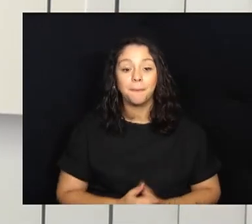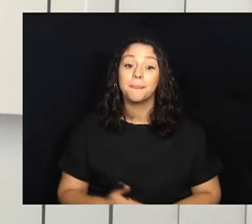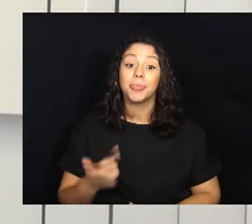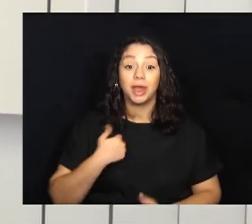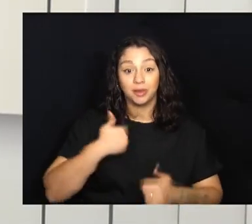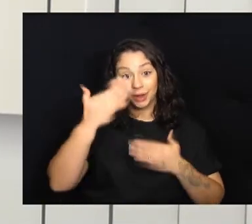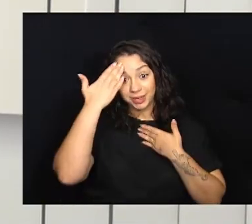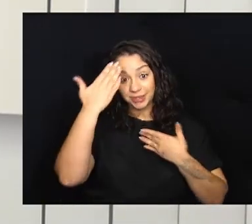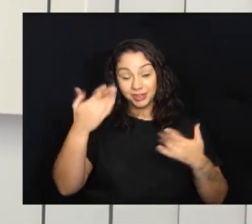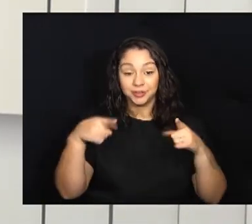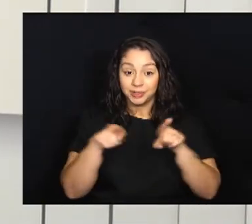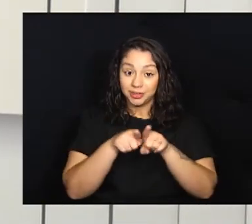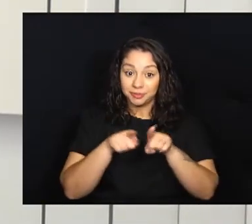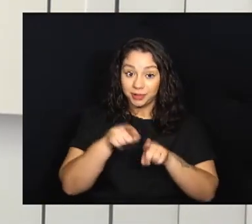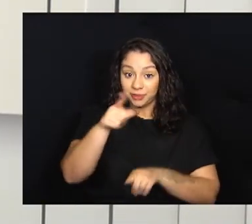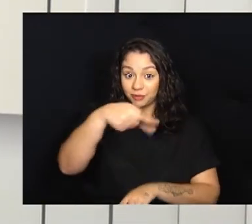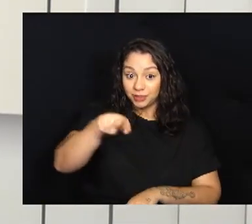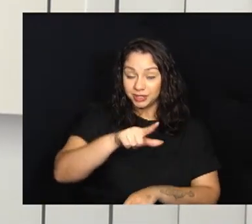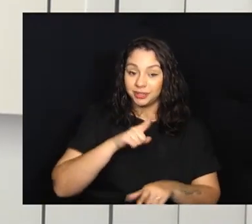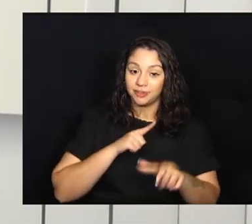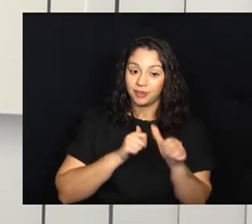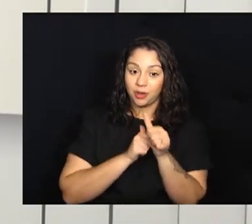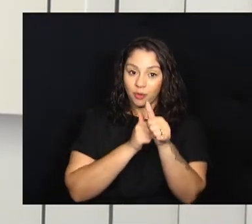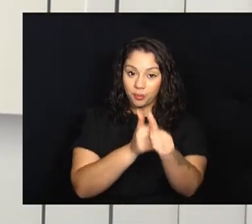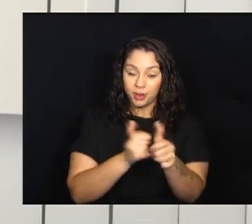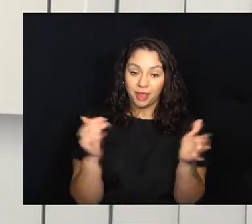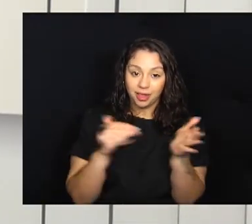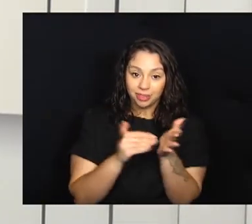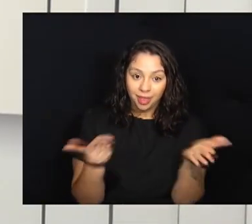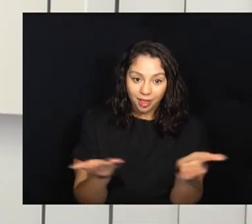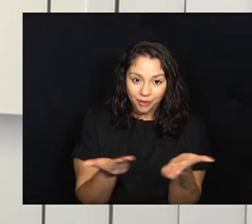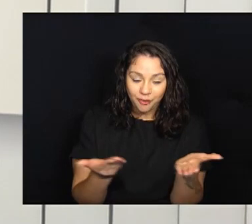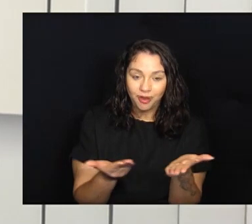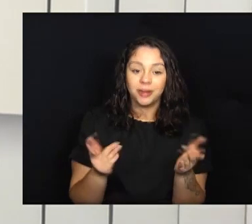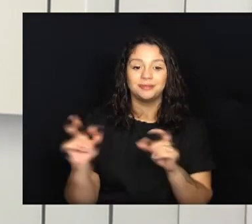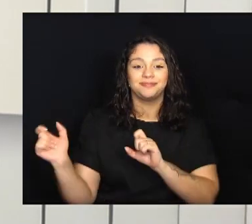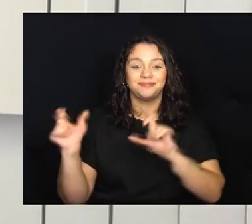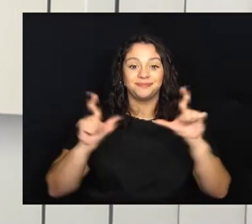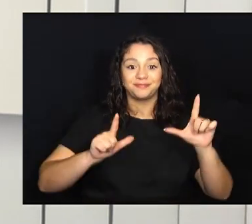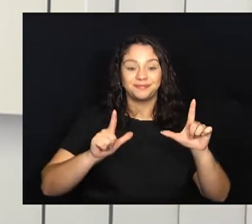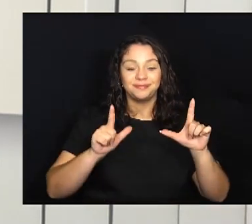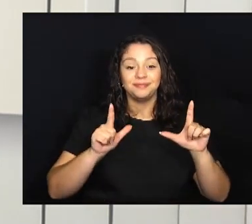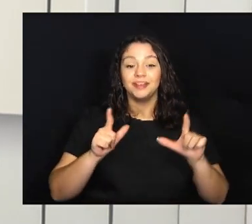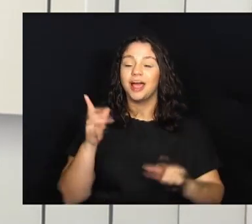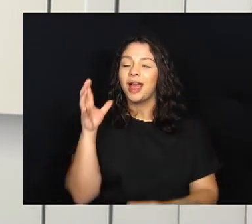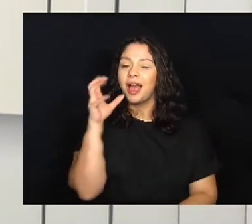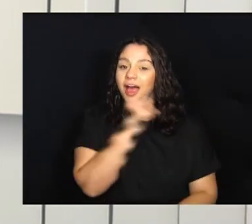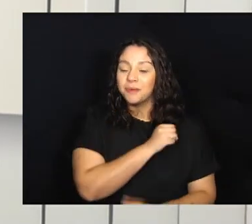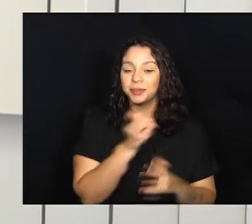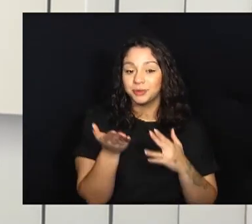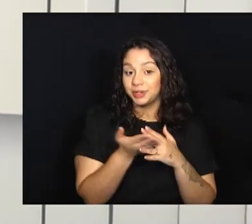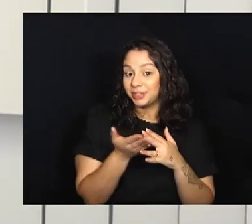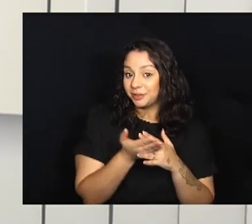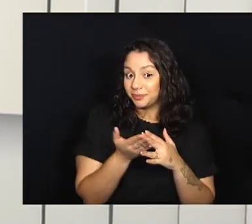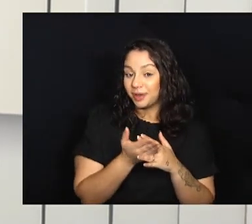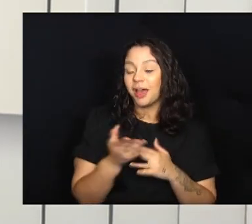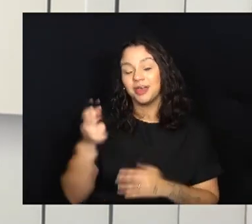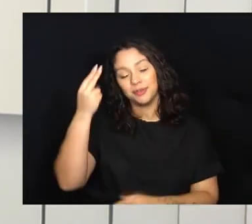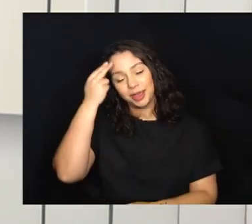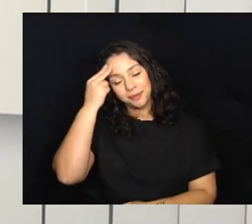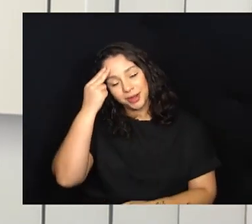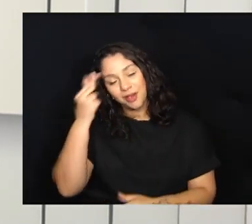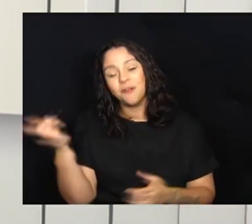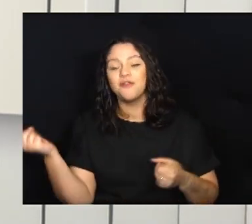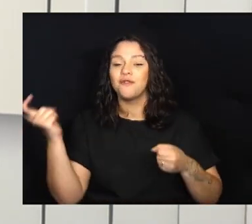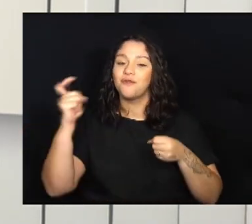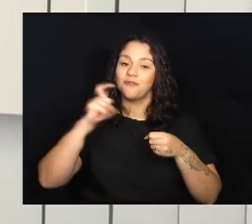agradeço também você que nos acompanhou até esse momento aqui no nosso quadro. Nós vamos fazer um rápido intervalo e o Gabriel